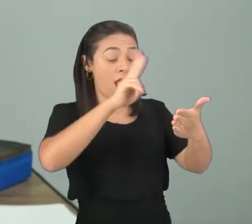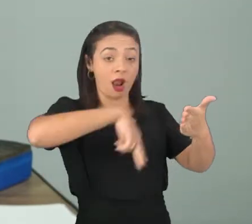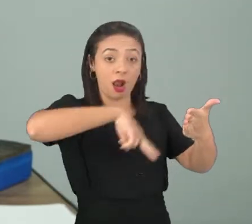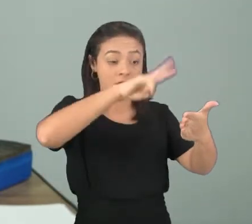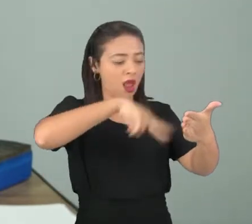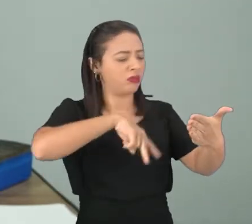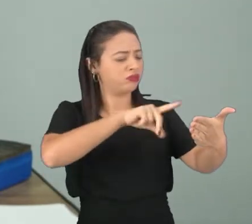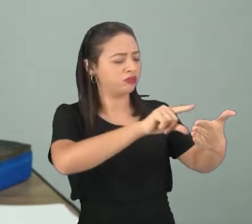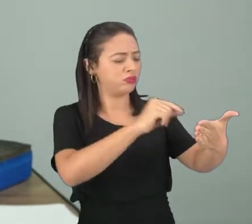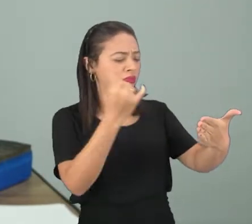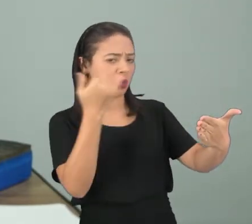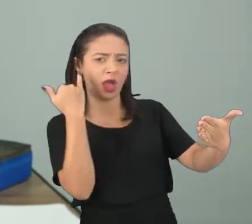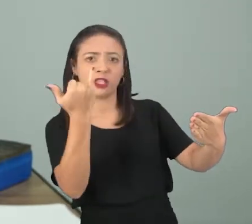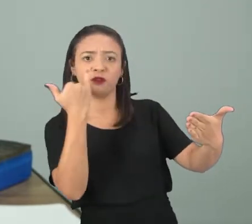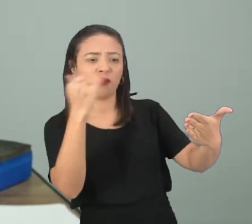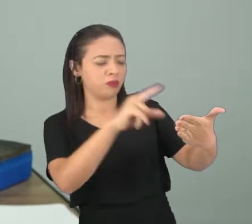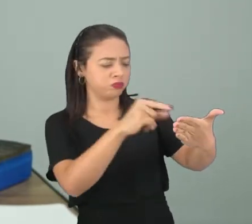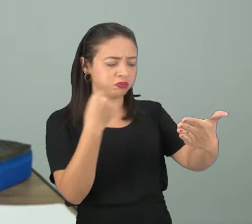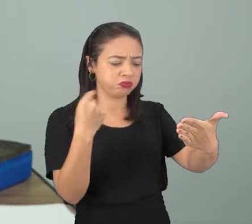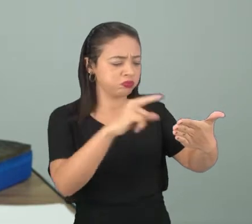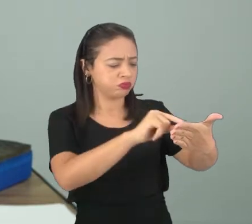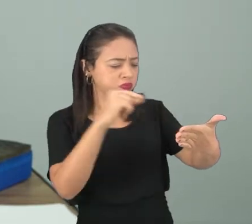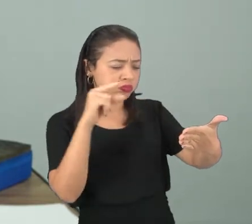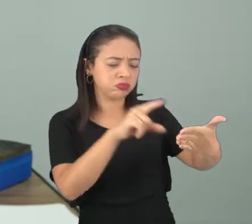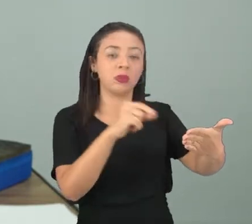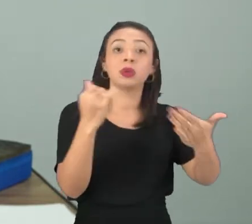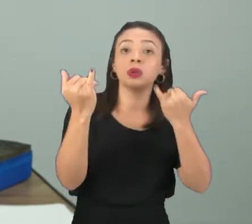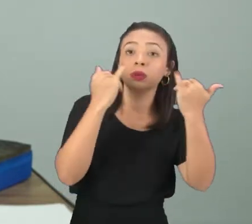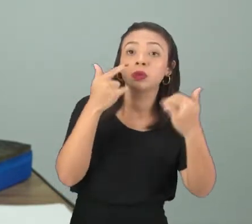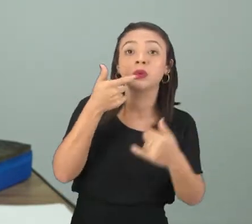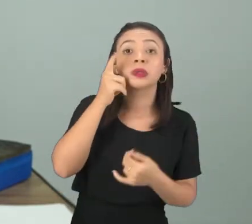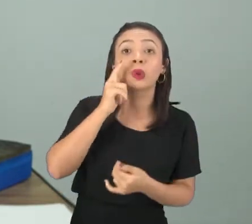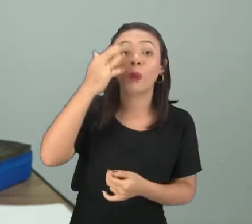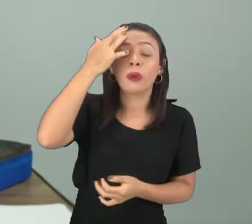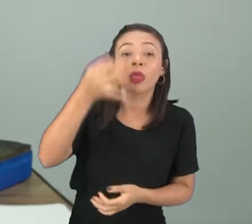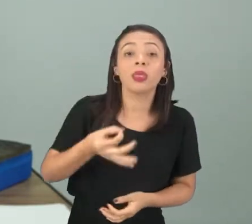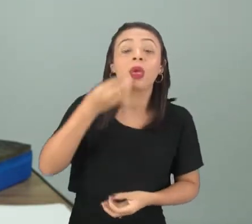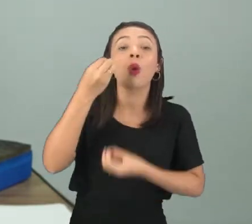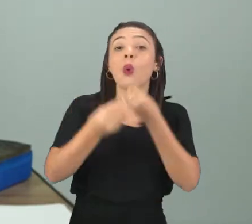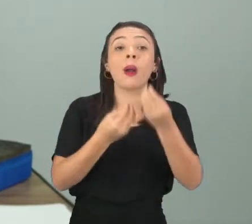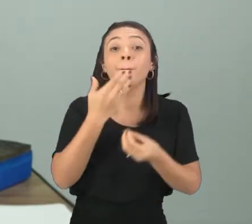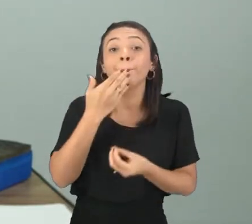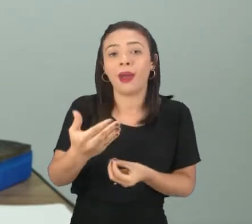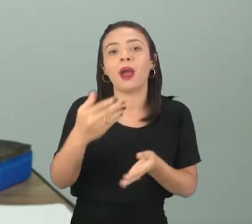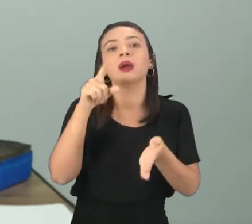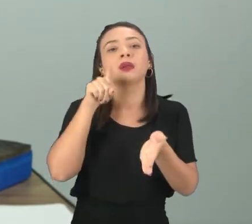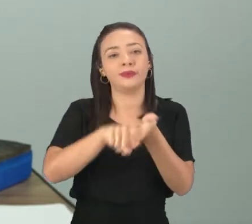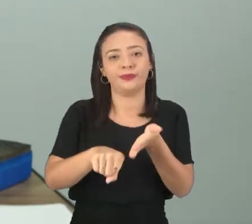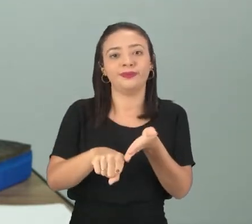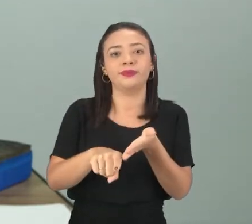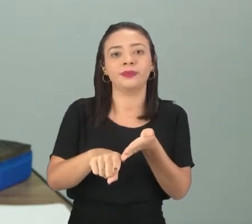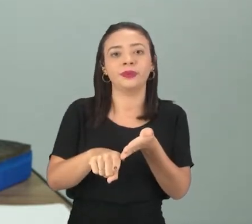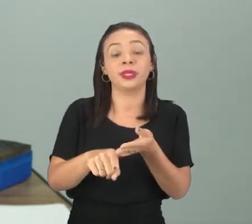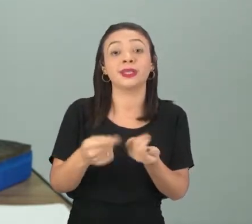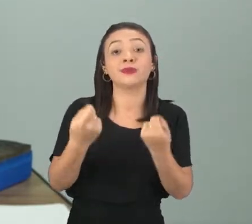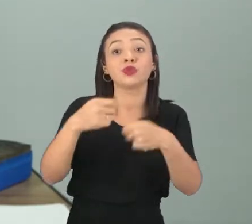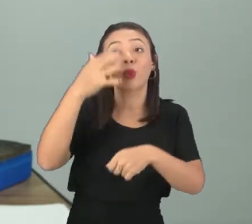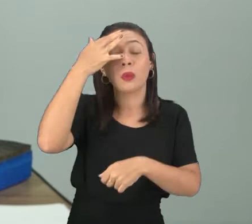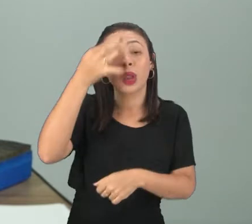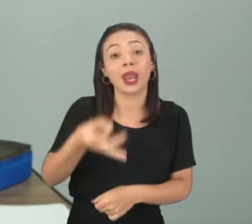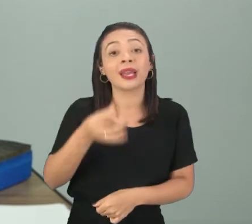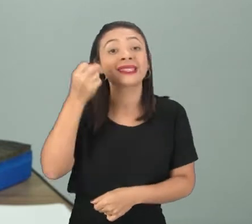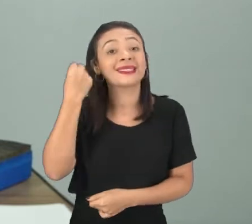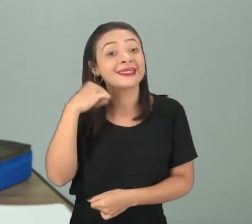retirar essas informações das situações que a gente vai for lembra onde vai retirando para entender o que que tá acontecendo e você conseguir cumprir ver que